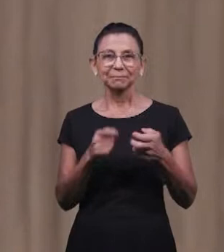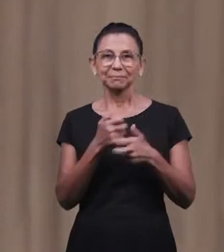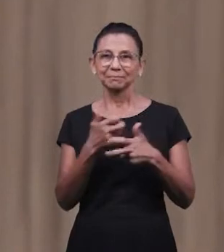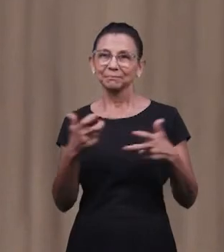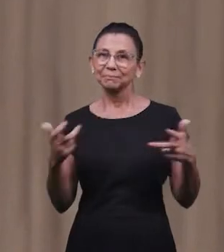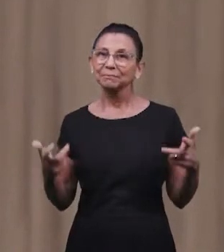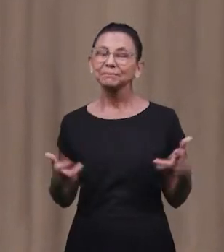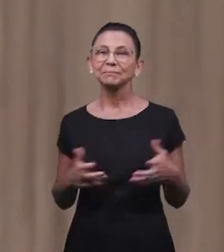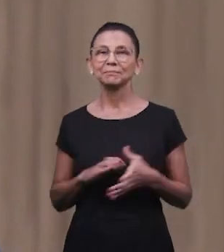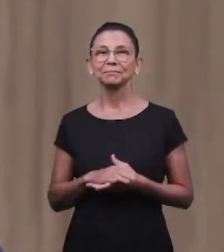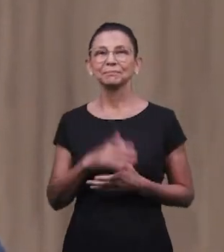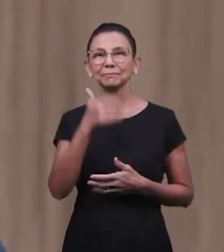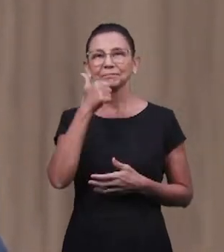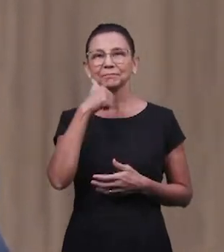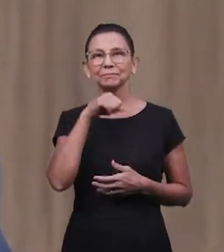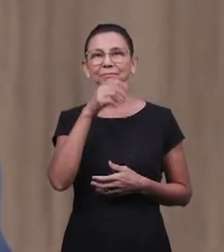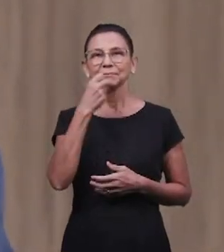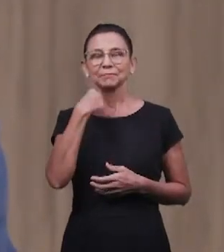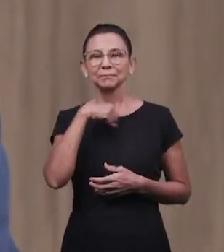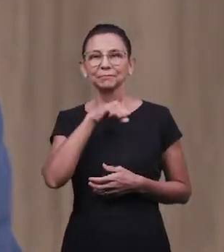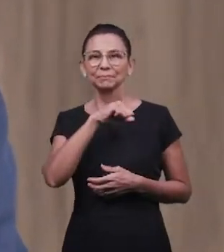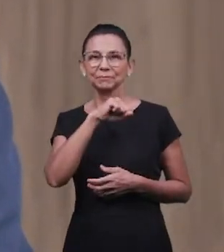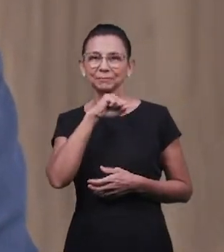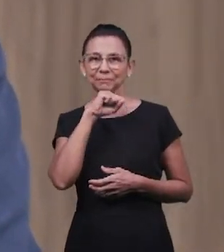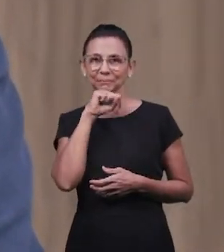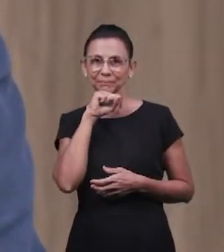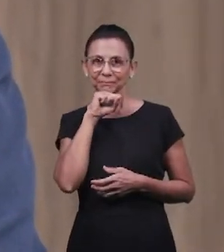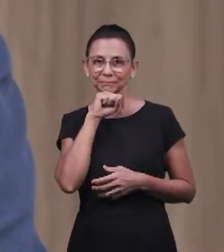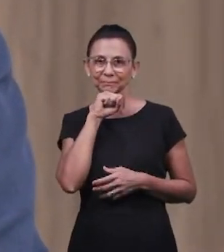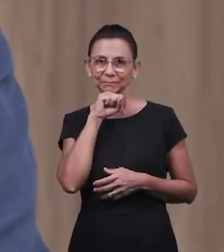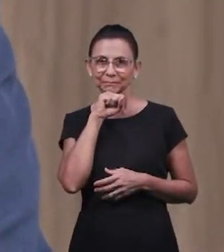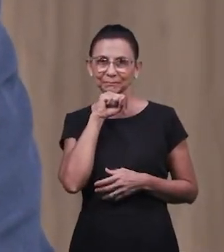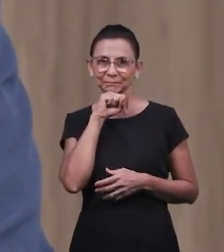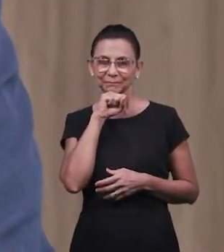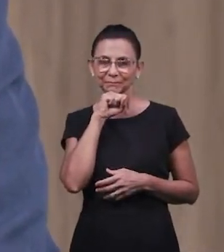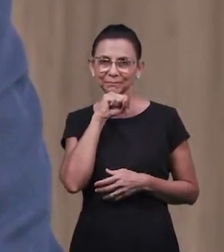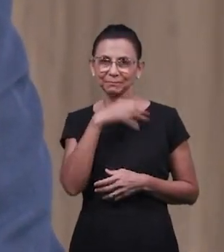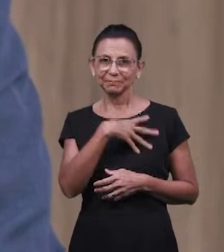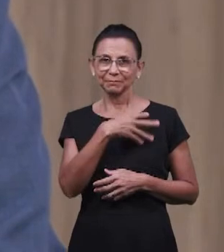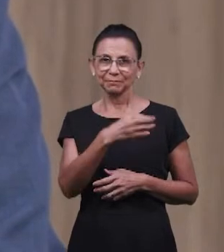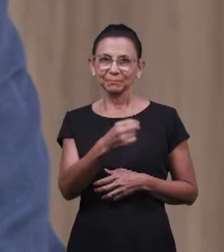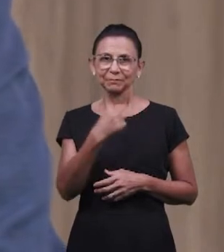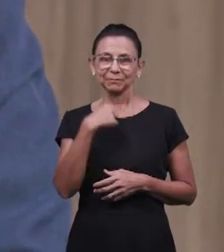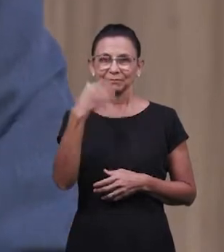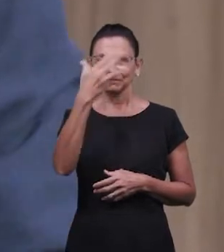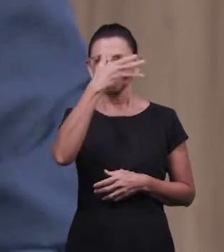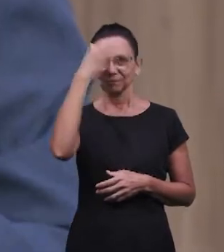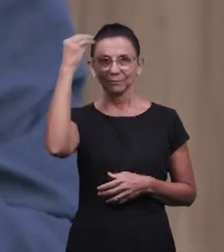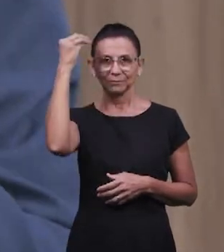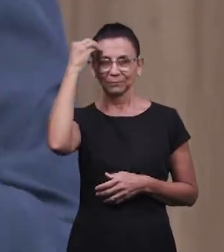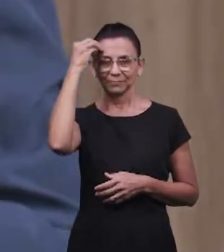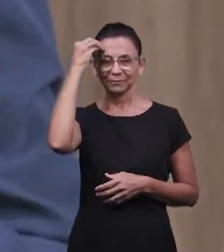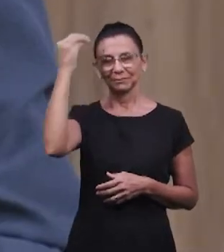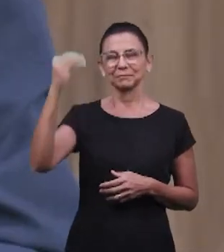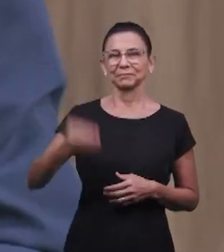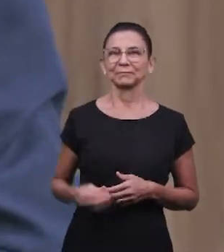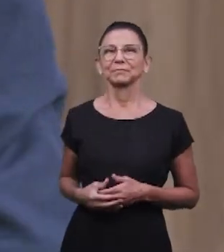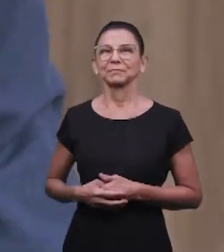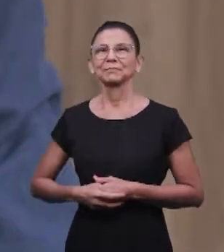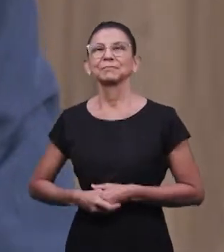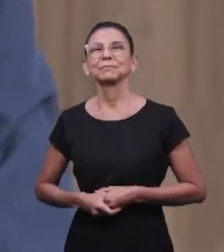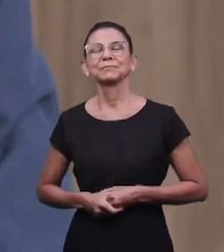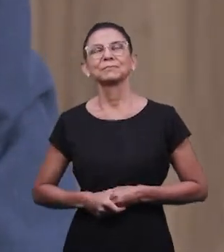pais e os filhos não devem esquecer um para com os outros. Né? Porque isso aí, embora pareça ser um termo genérico, é um